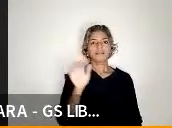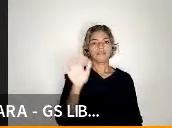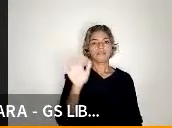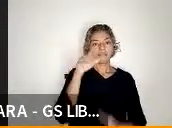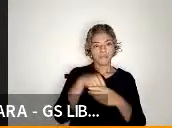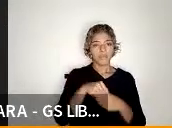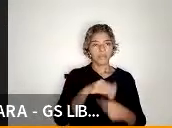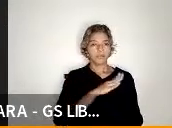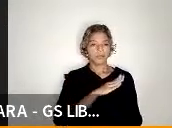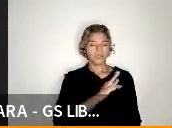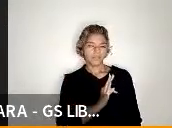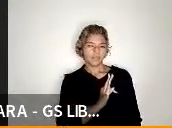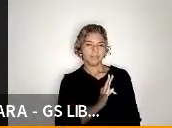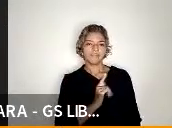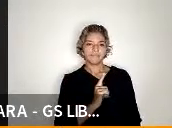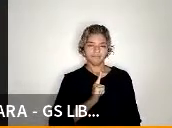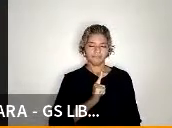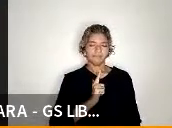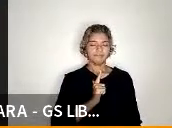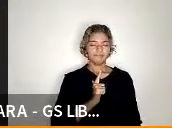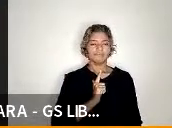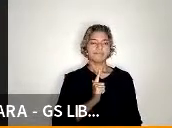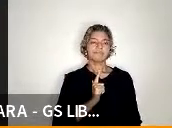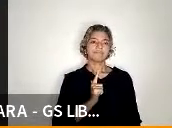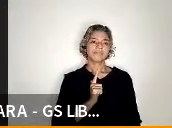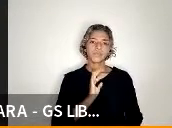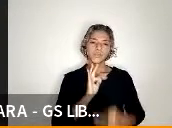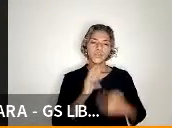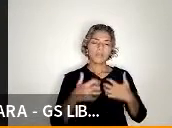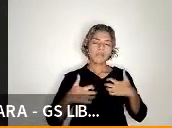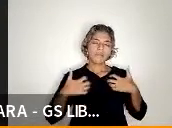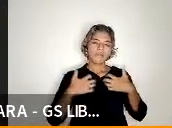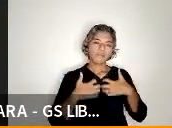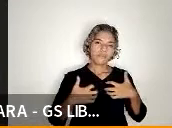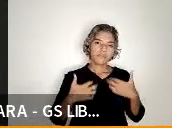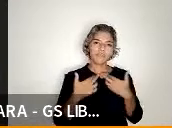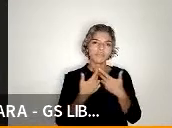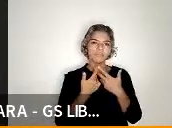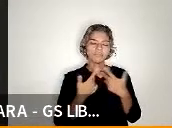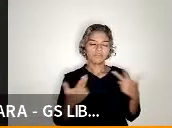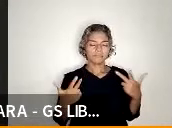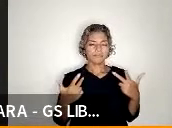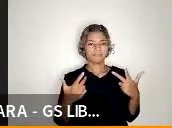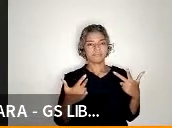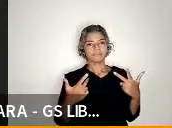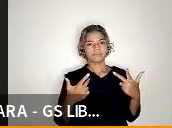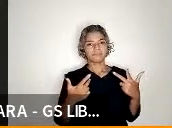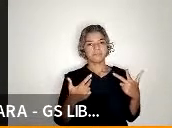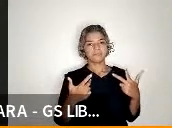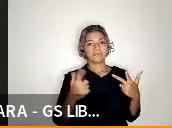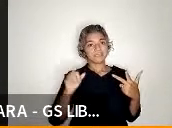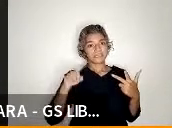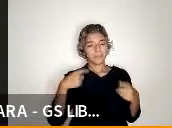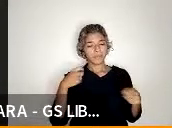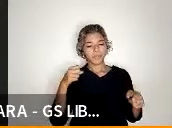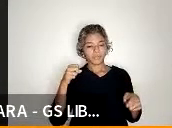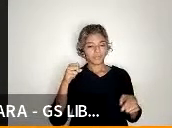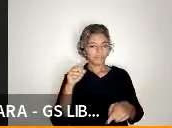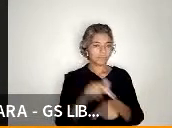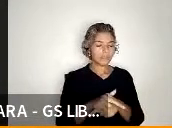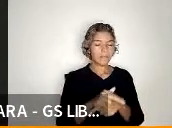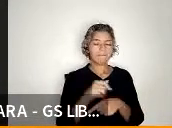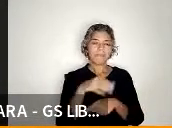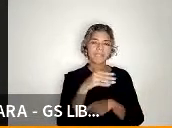Fluminense, e todas as minhas inquietações ficaram ainda mais evidentes nesse meu lugar, né, de trabalhadora